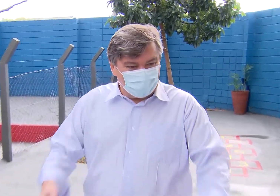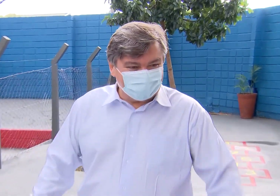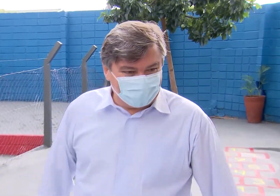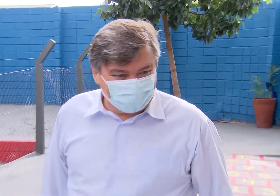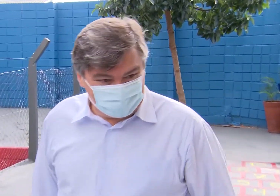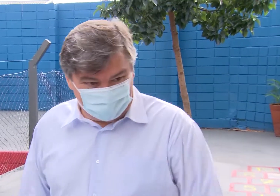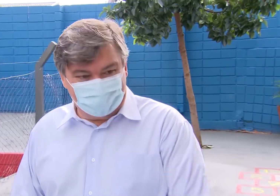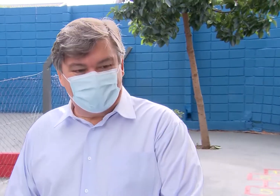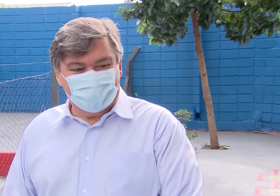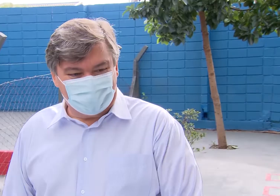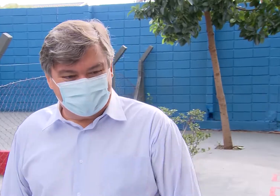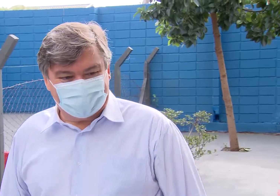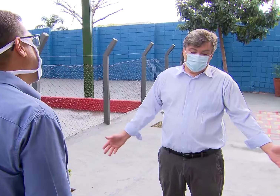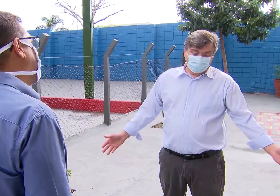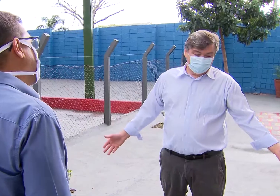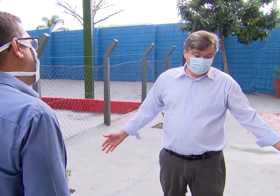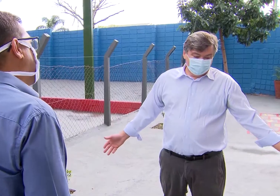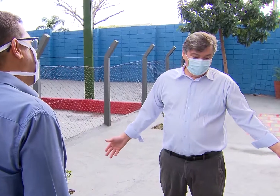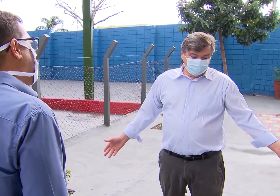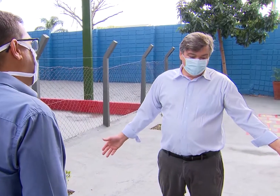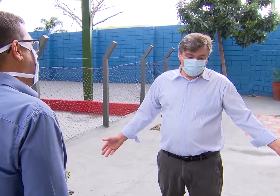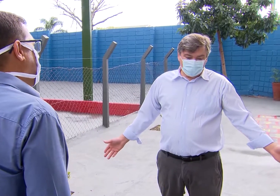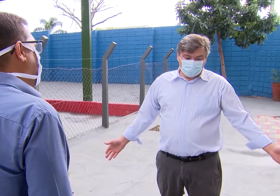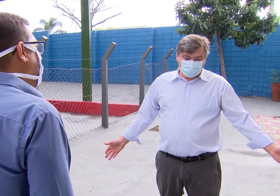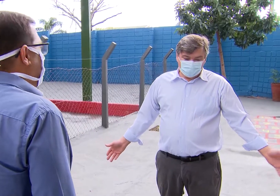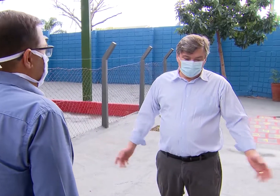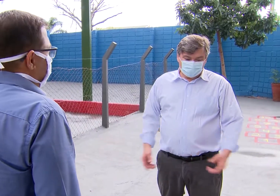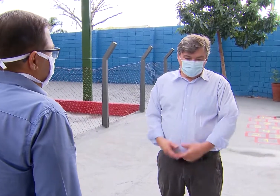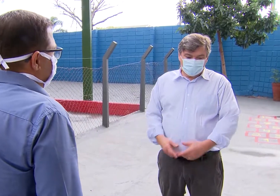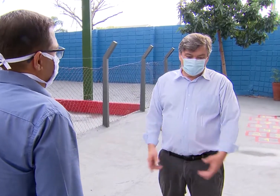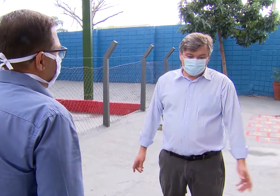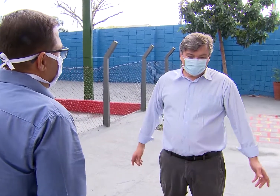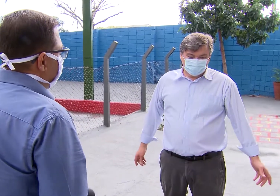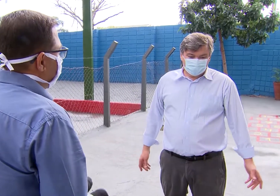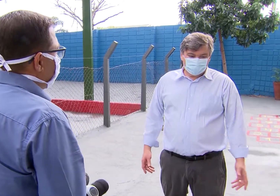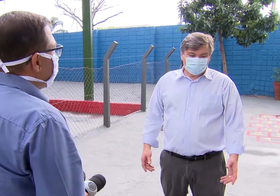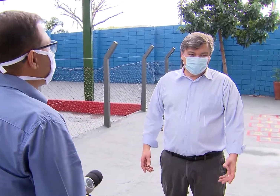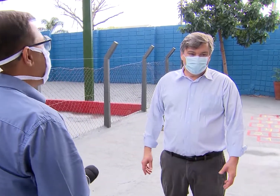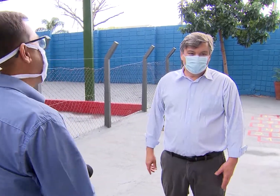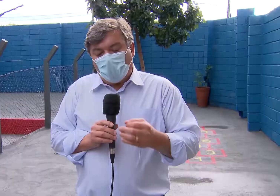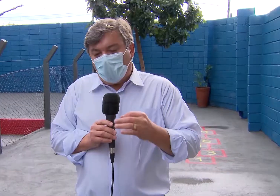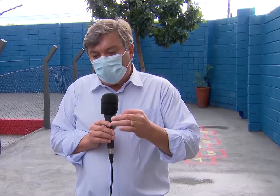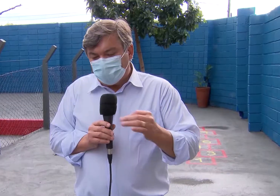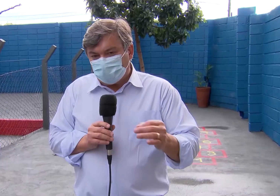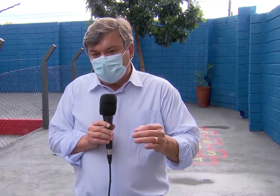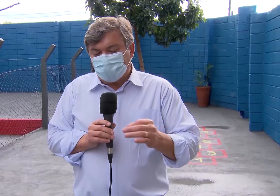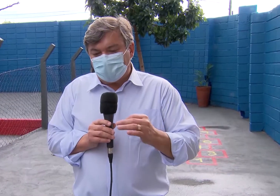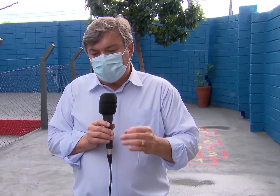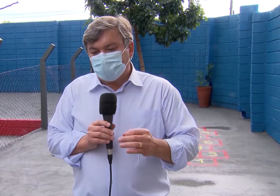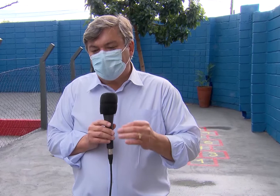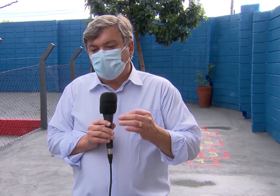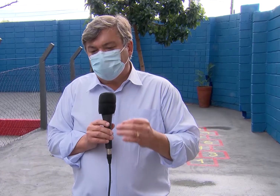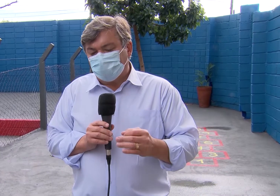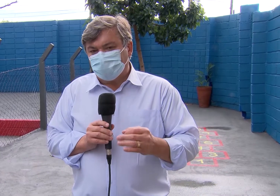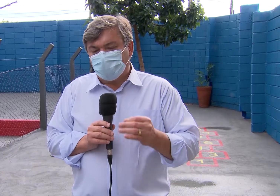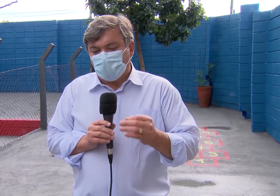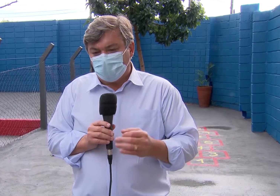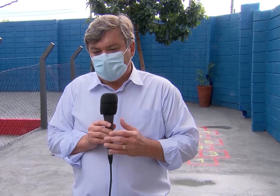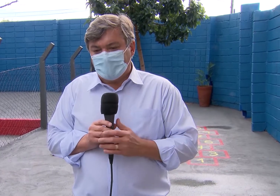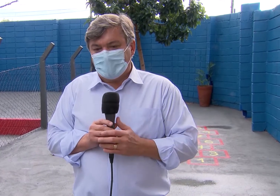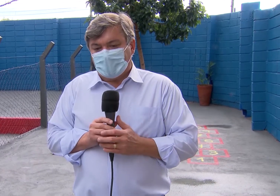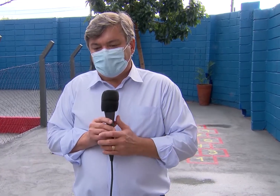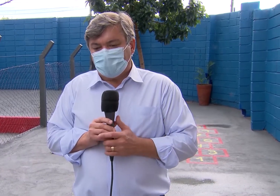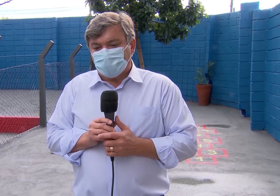hospitalar com leitos ociosos e tem menos casos que cidades menores que Marília. Óbvio, evidente que nós vamos